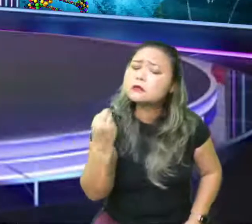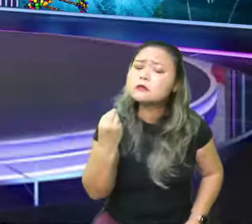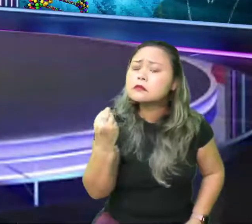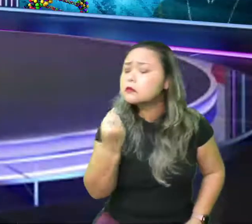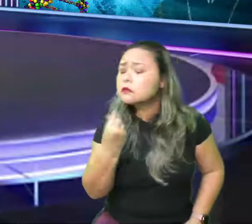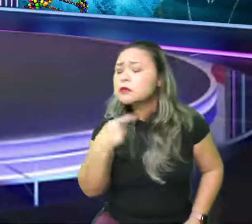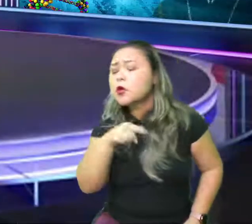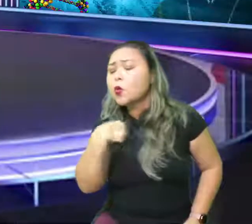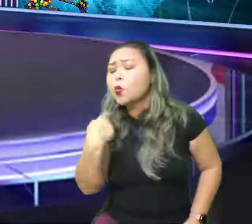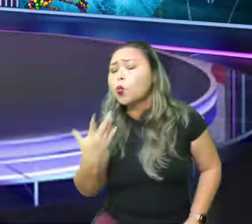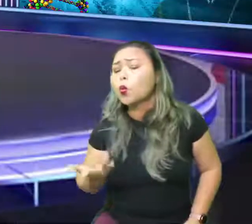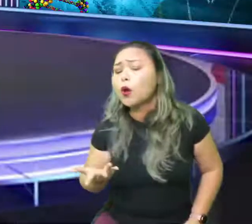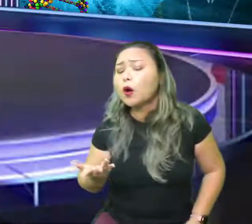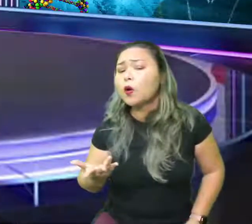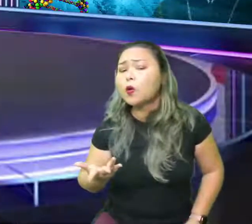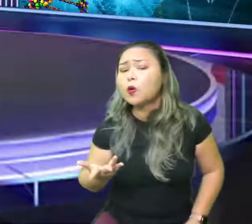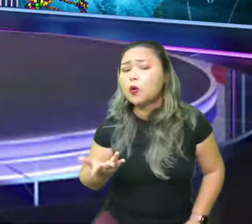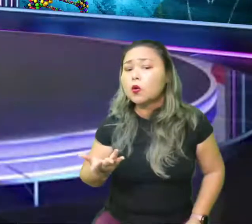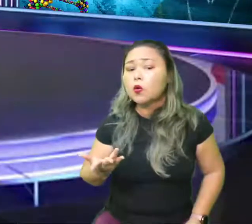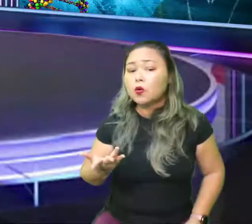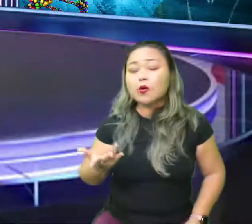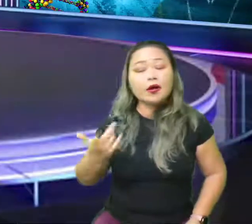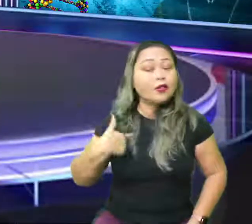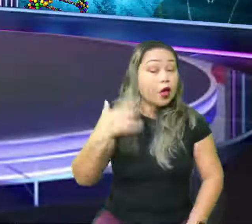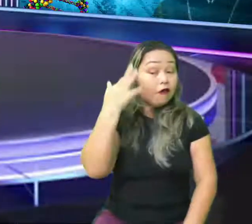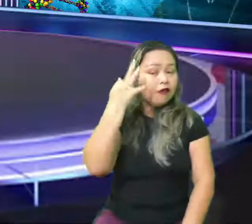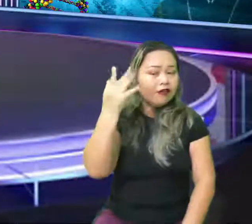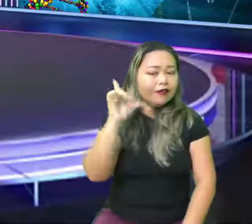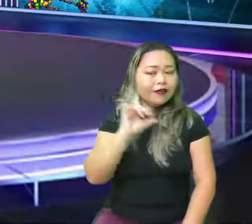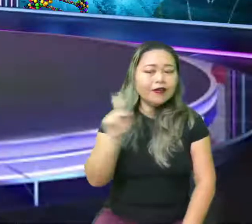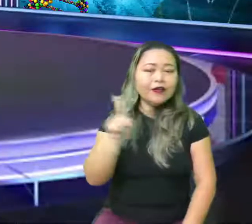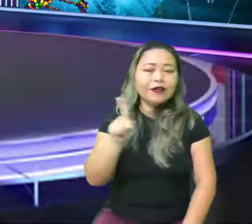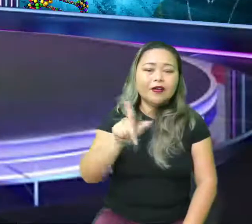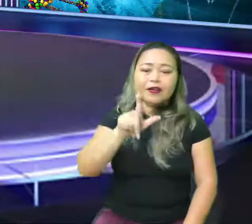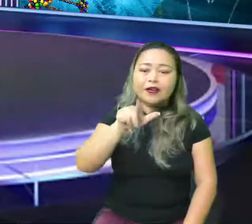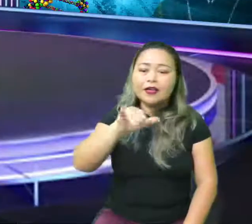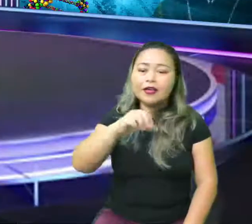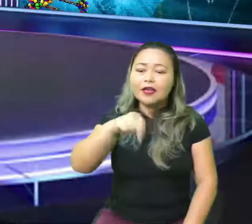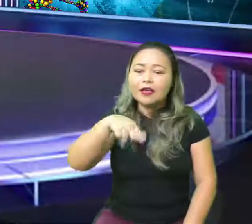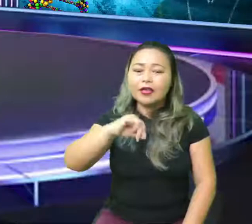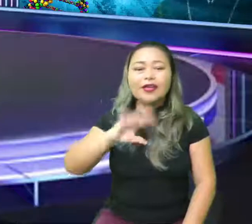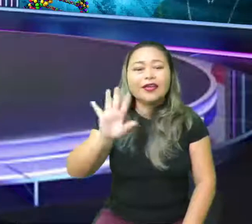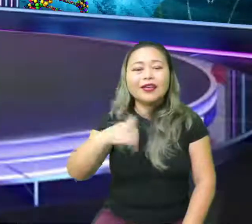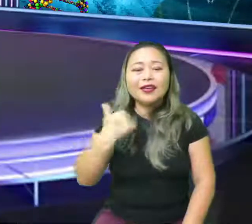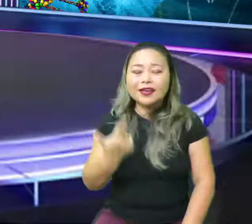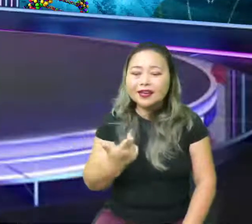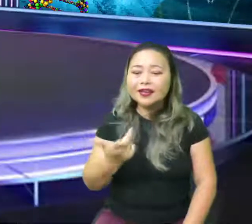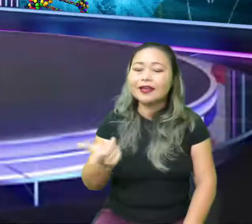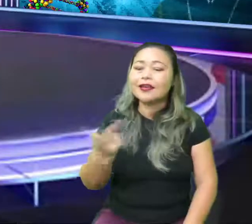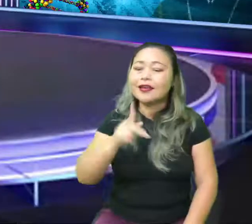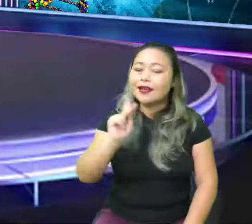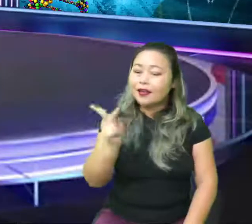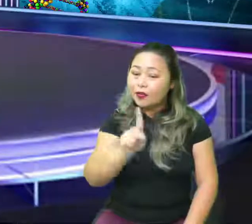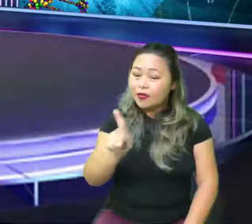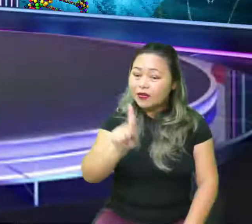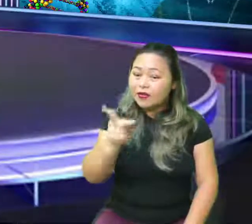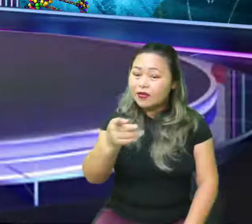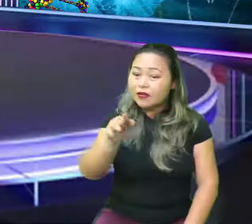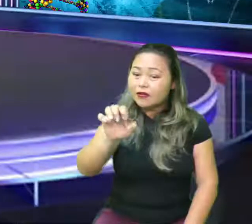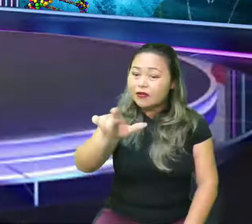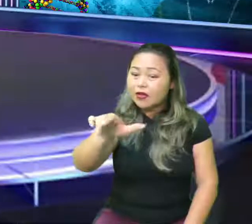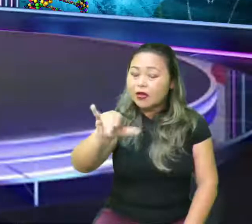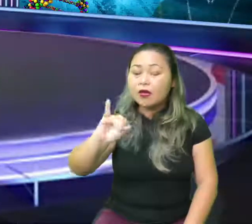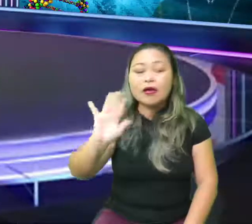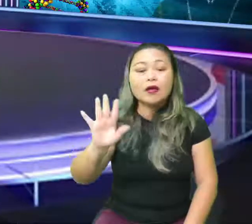qual o sentido. Agora estou filosofando. Lá vem o professor Luciano e o professor Hélio, né? Vamos filosofar